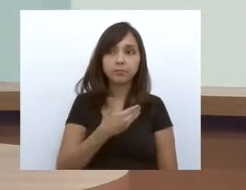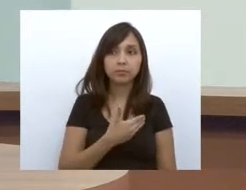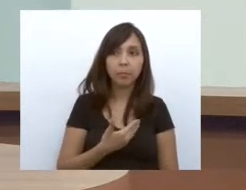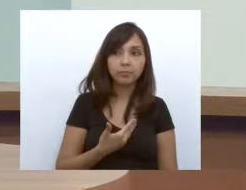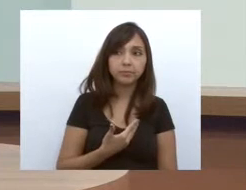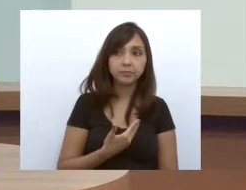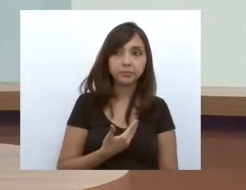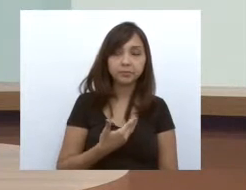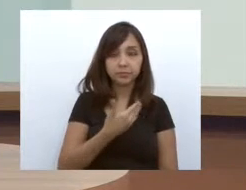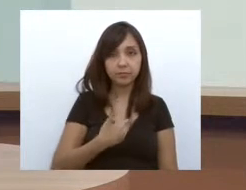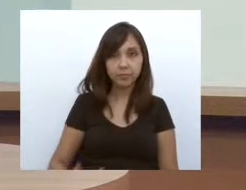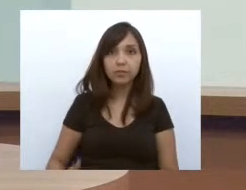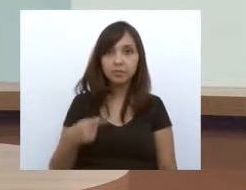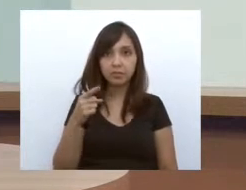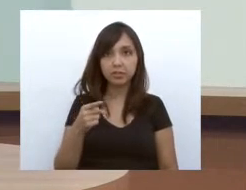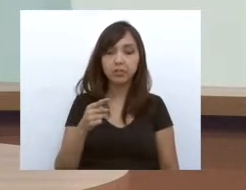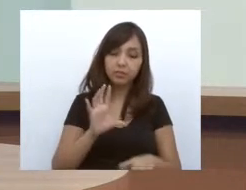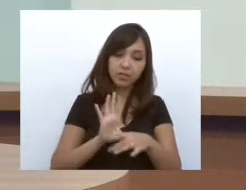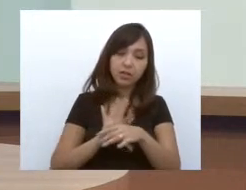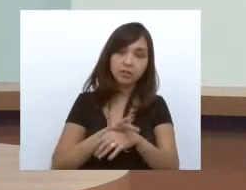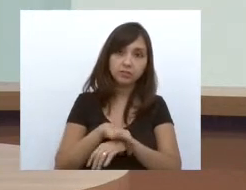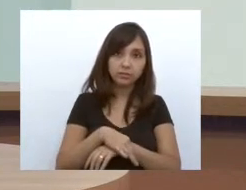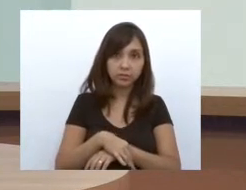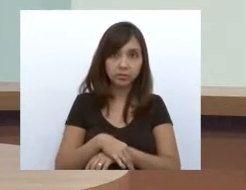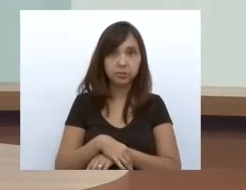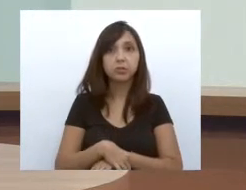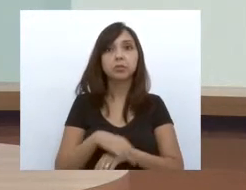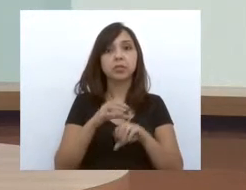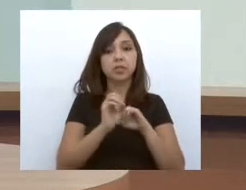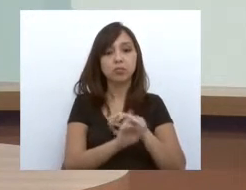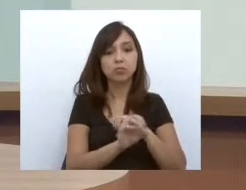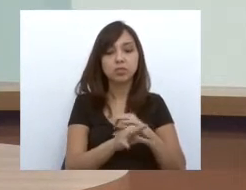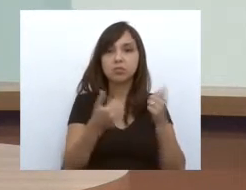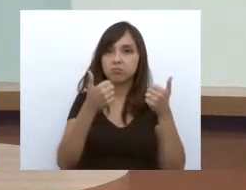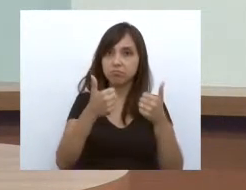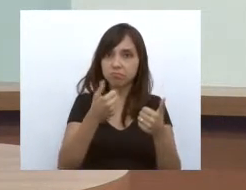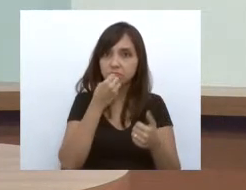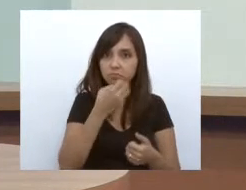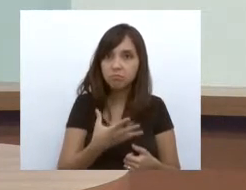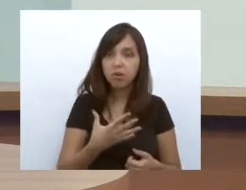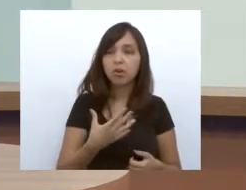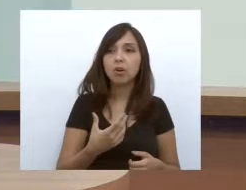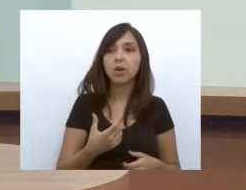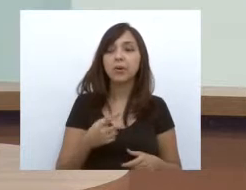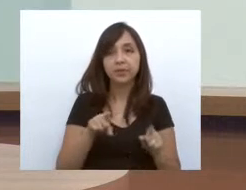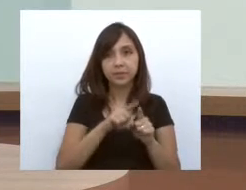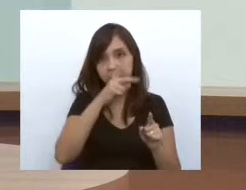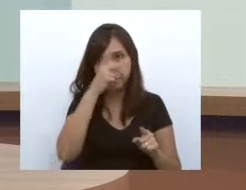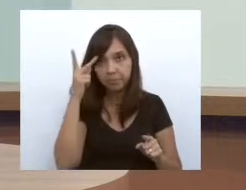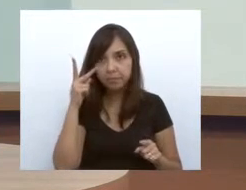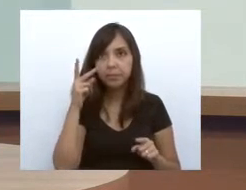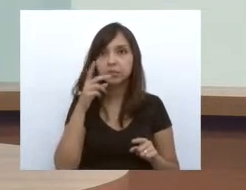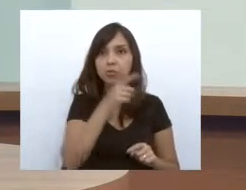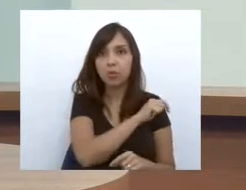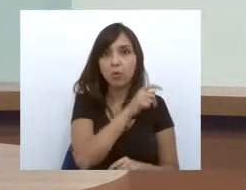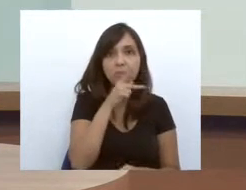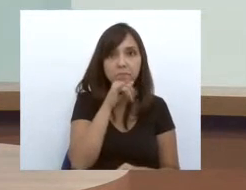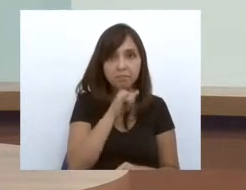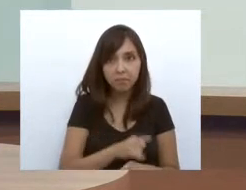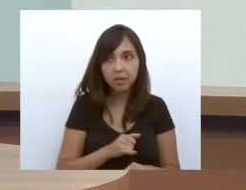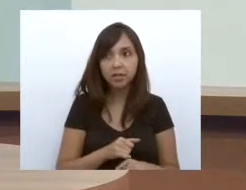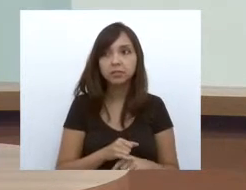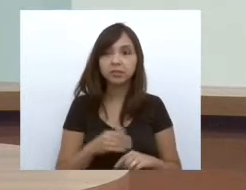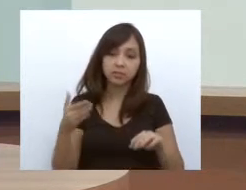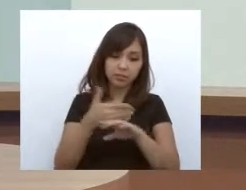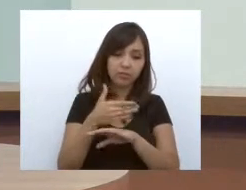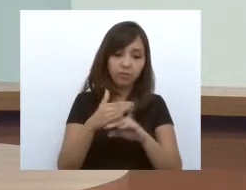além de não oferecer uma educação de qualidade para os nossos alunos, para as pessoas, para os pais que também acabam